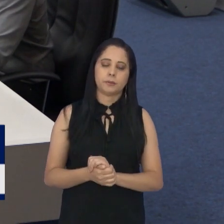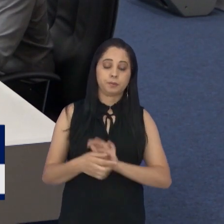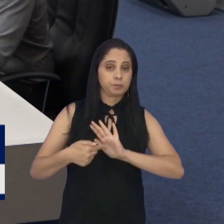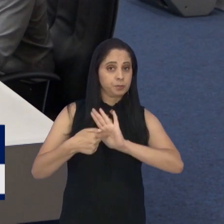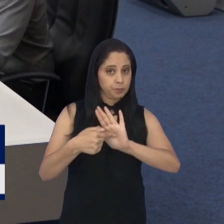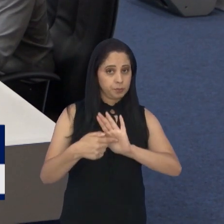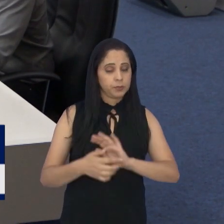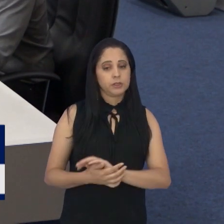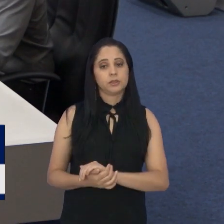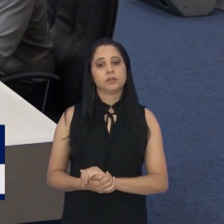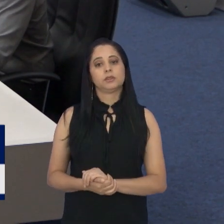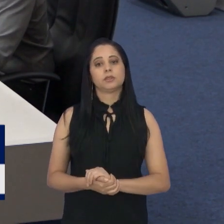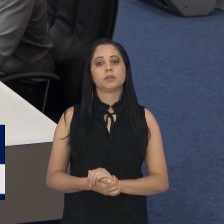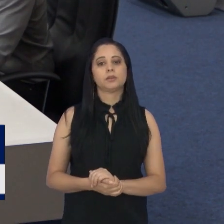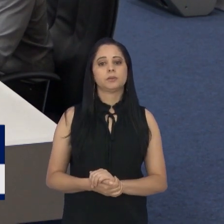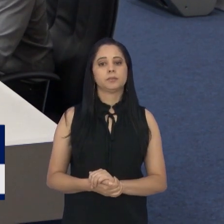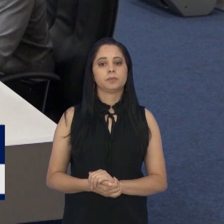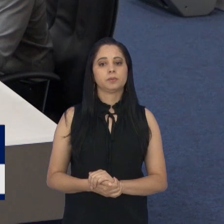apresentação de emendas.